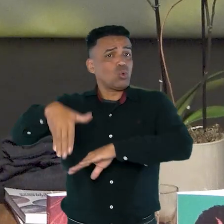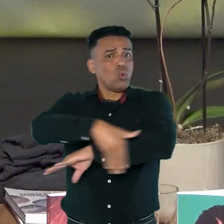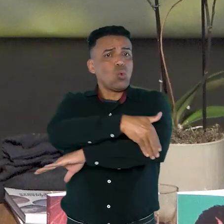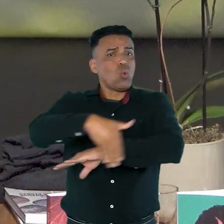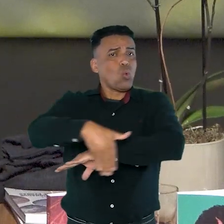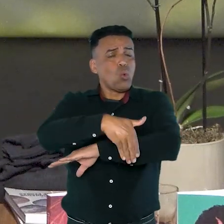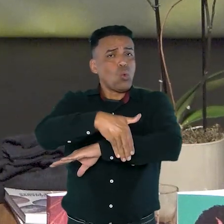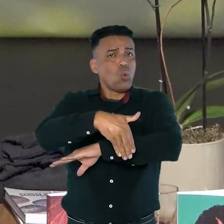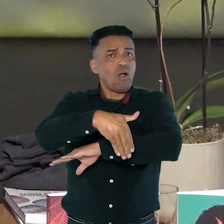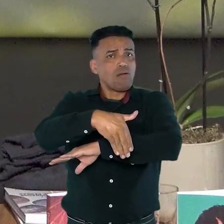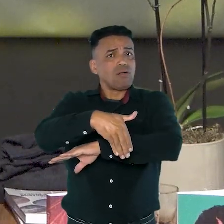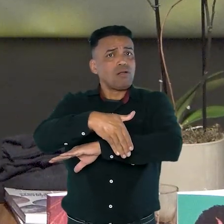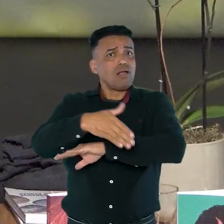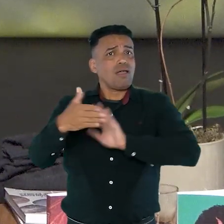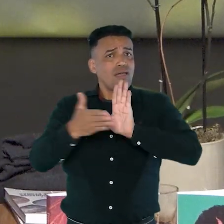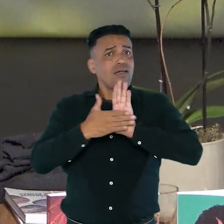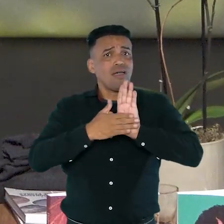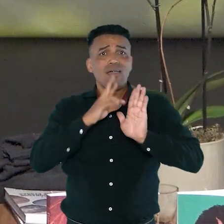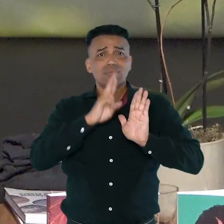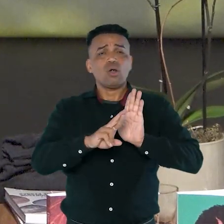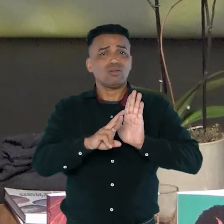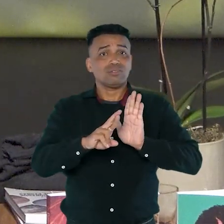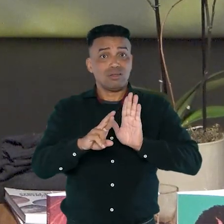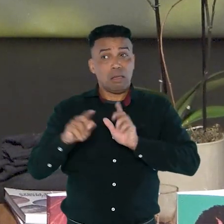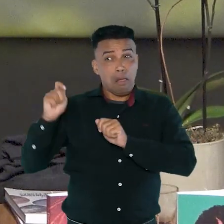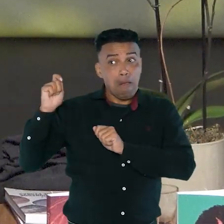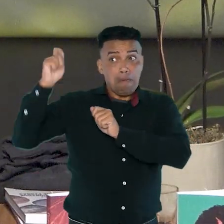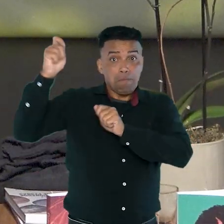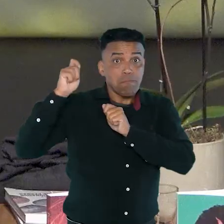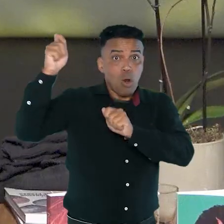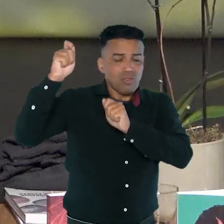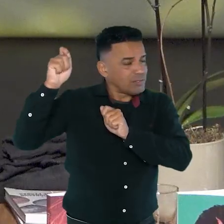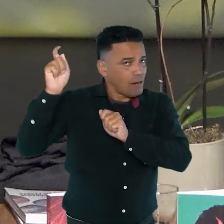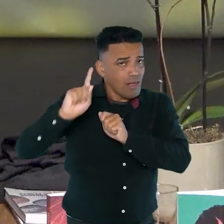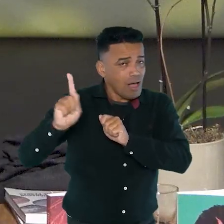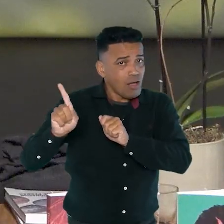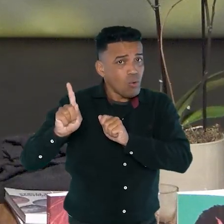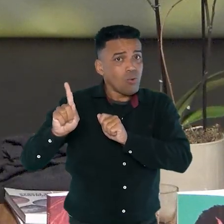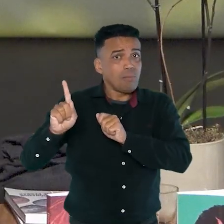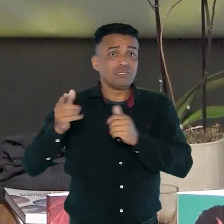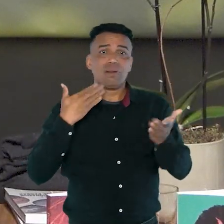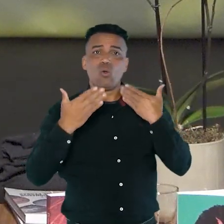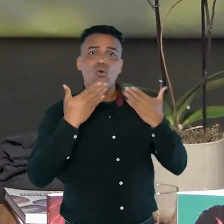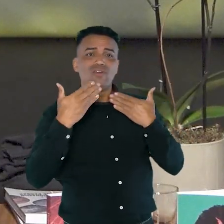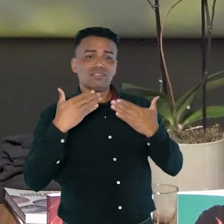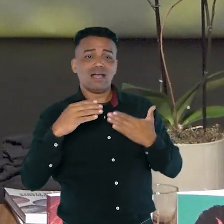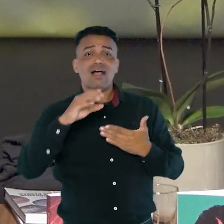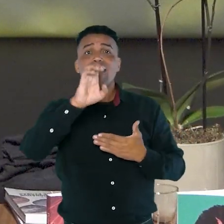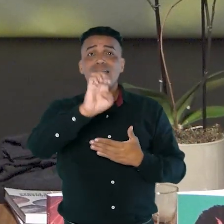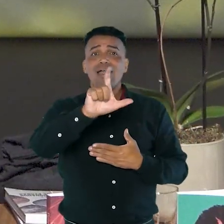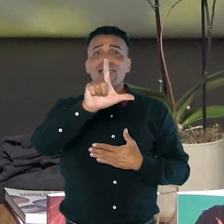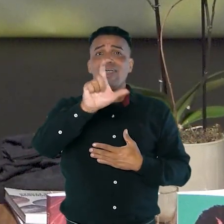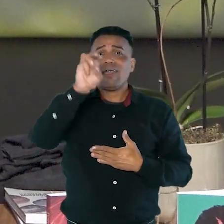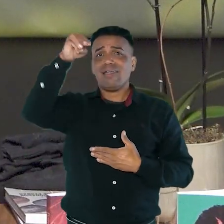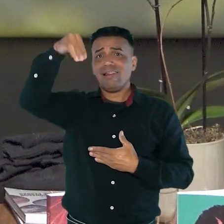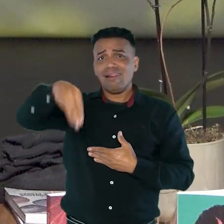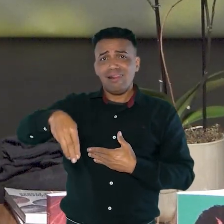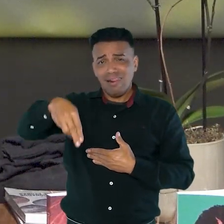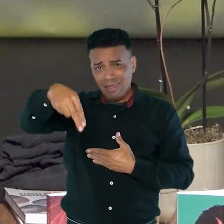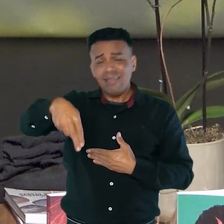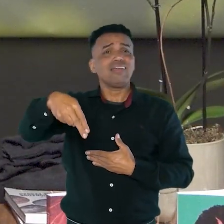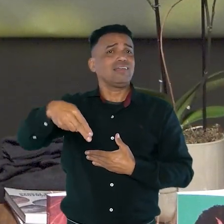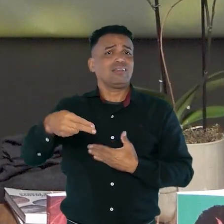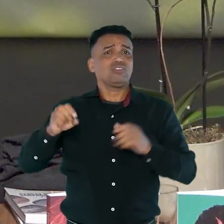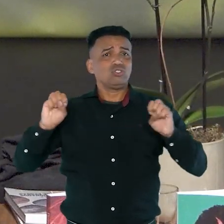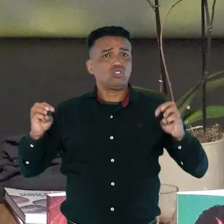for para protestar, pelo menos para ir conversar. Para assistir o show da Ellen, para ver um sarau, para